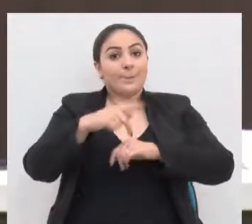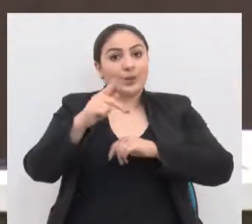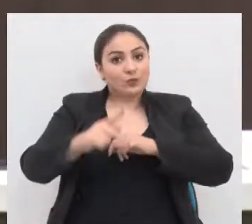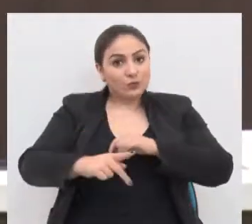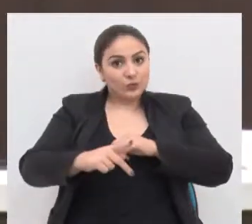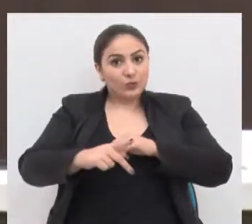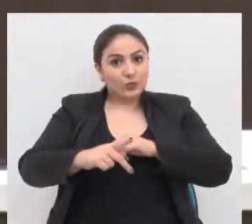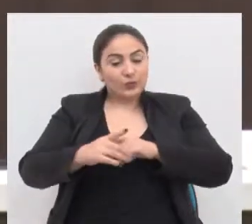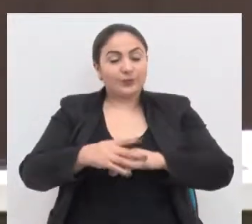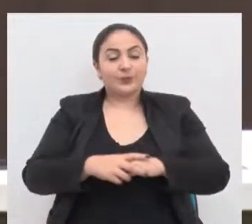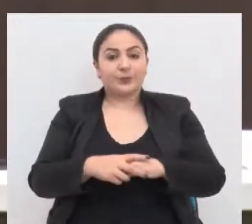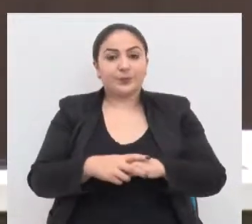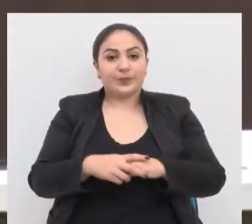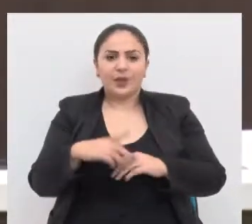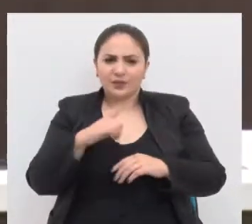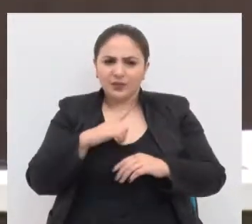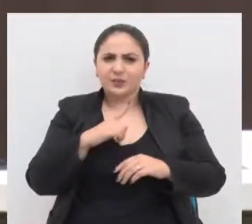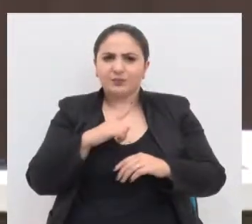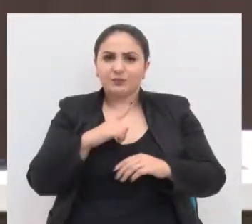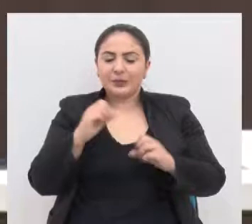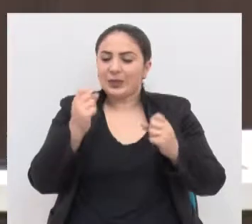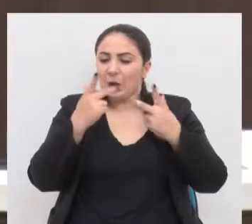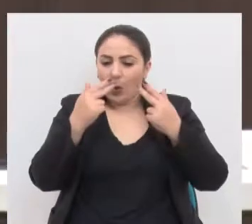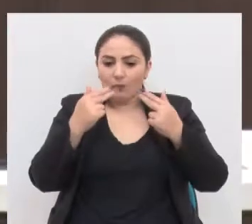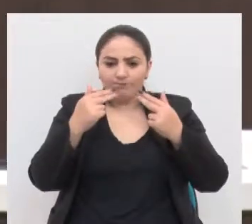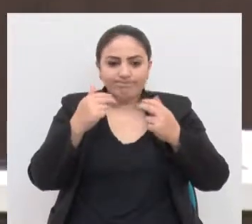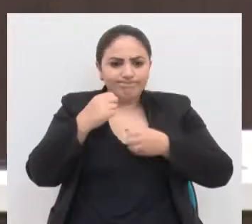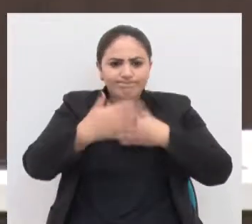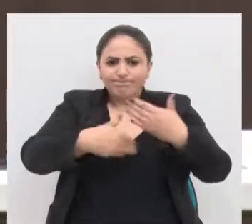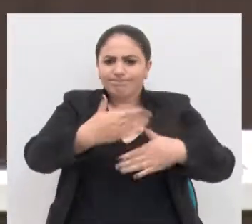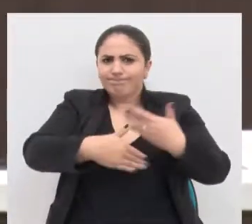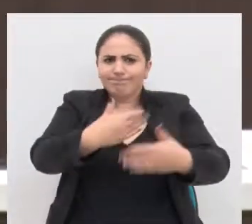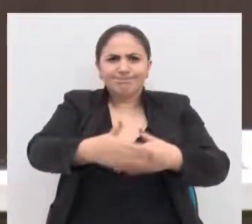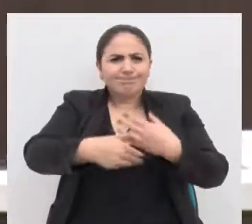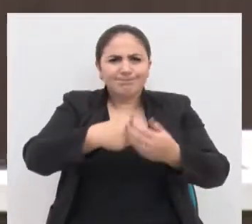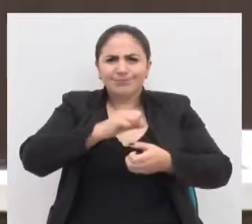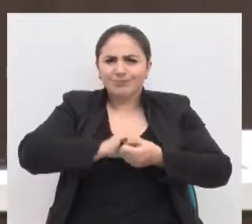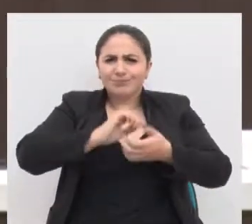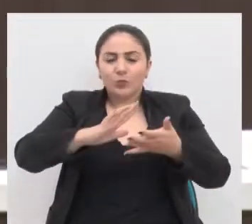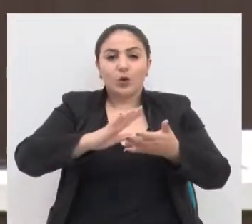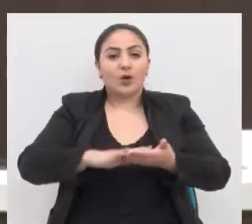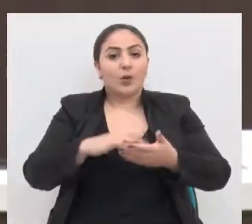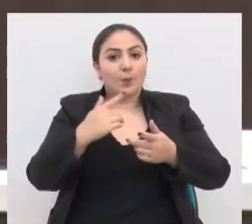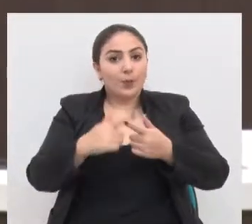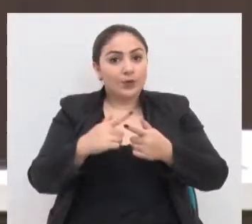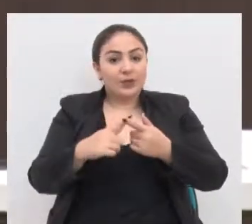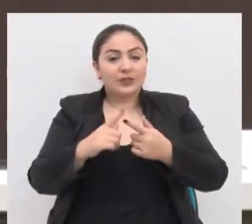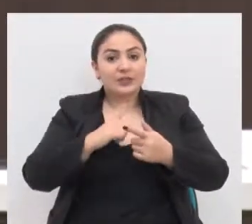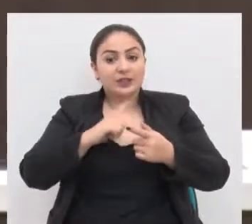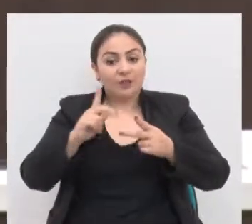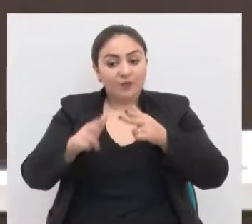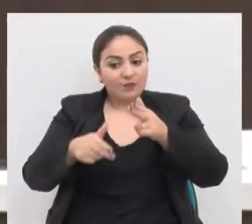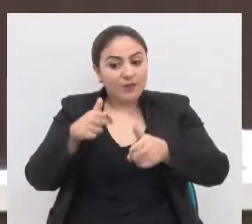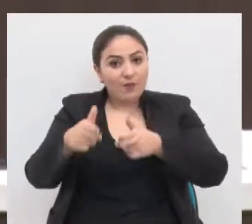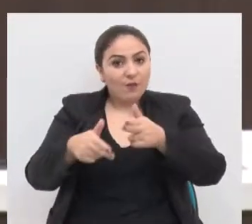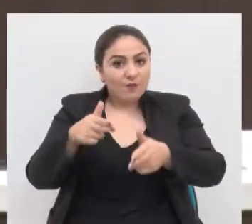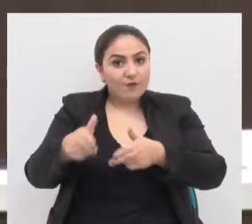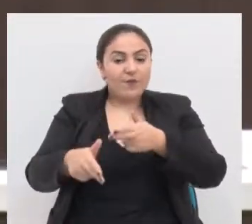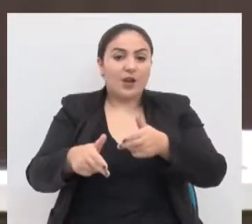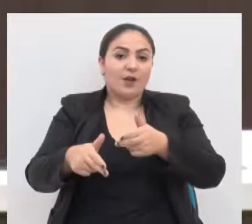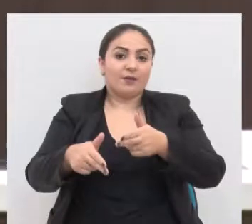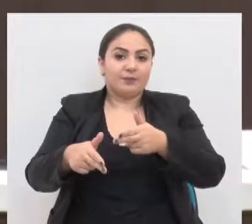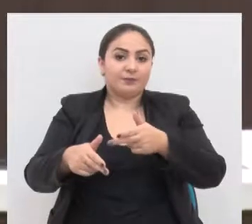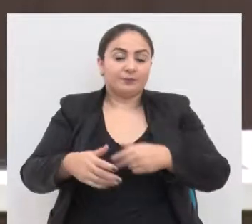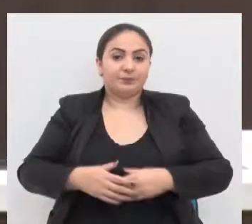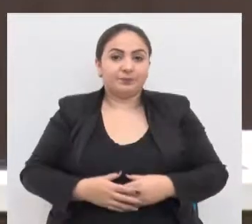Passo Fundo, que teve um boom, teve um crescimento gigantesco por ocasião da ferrovia,